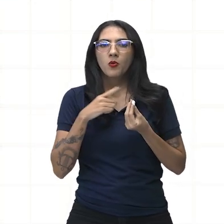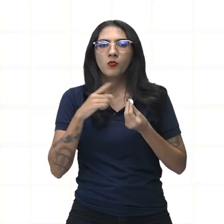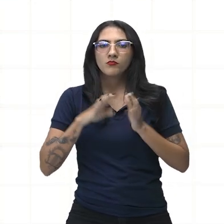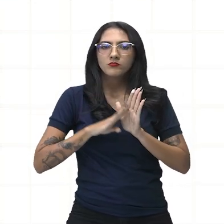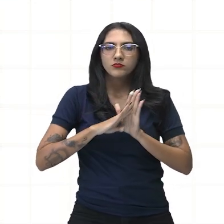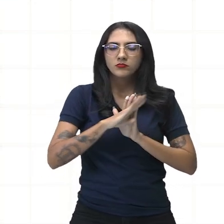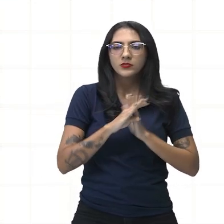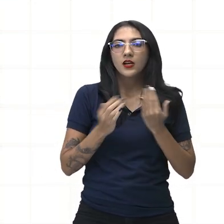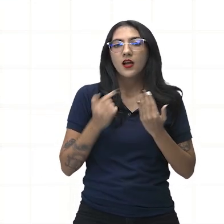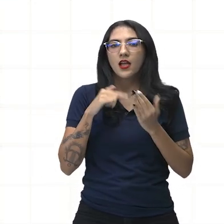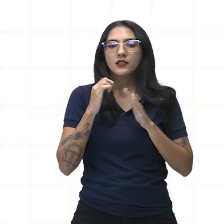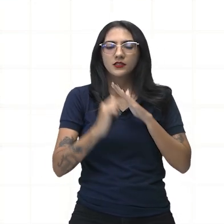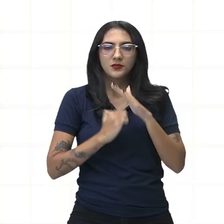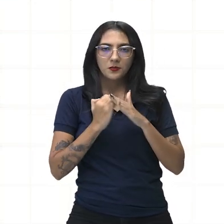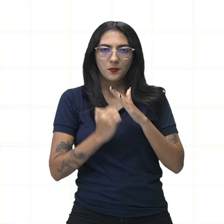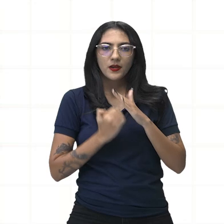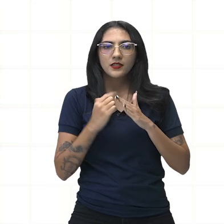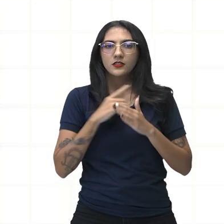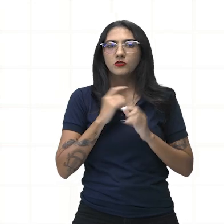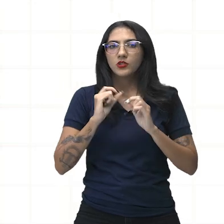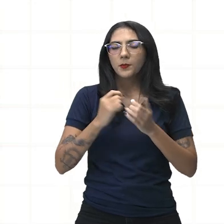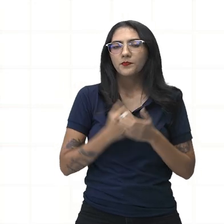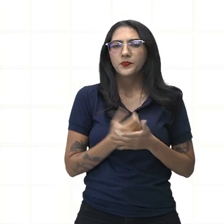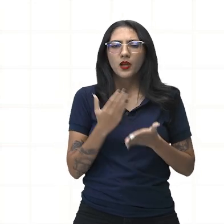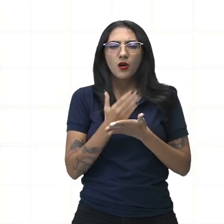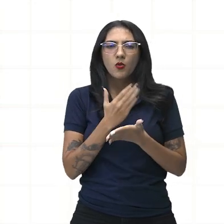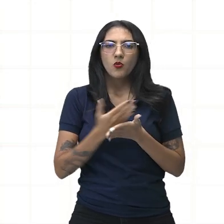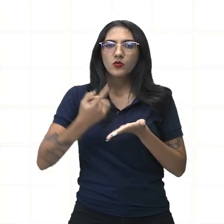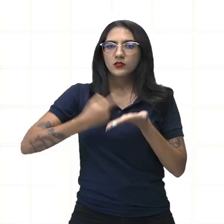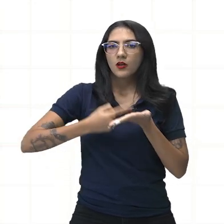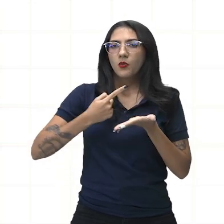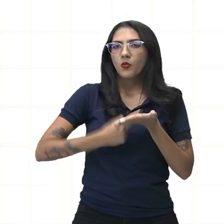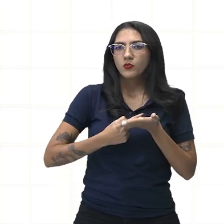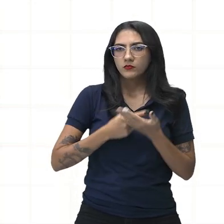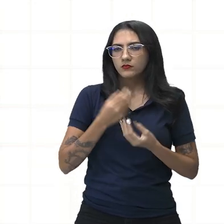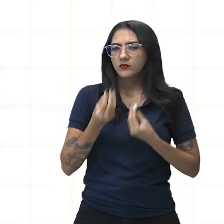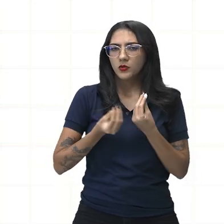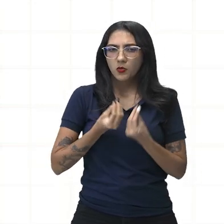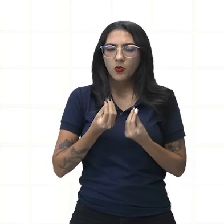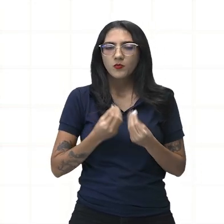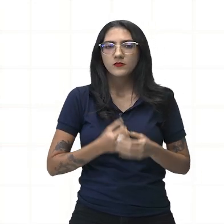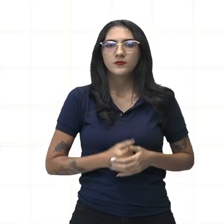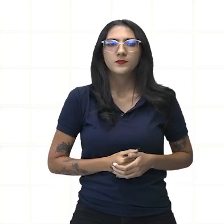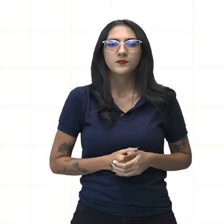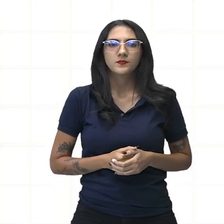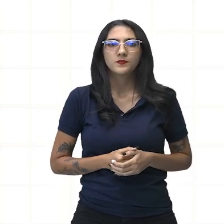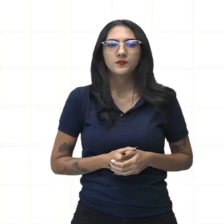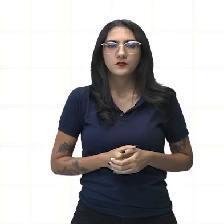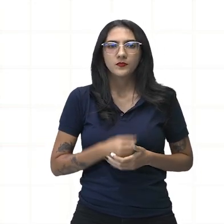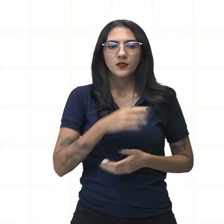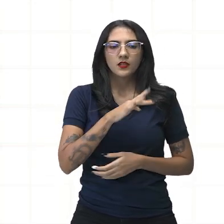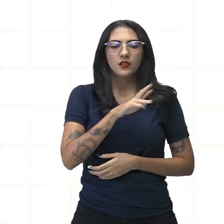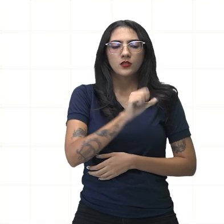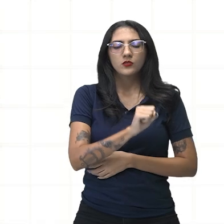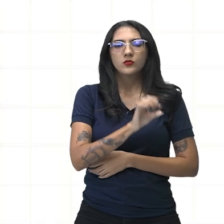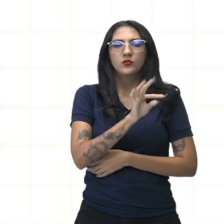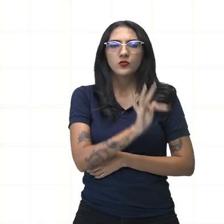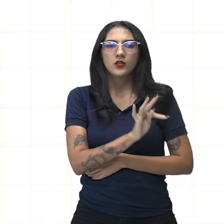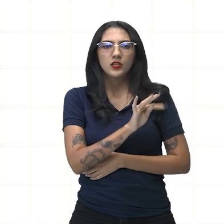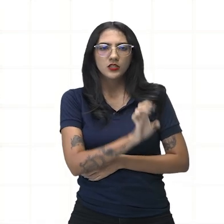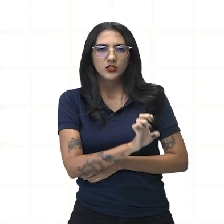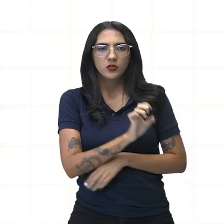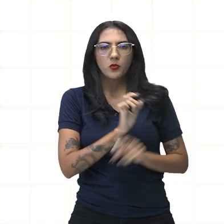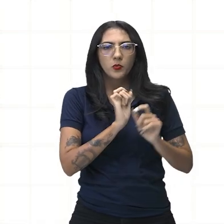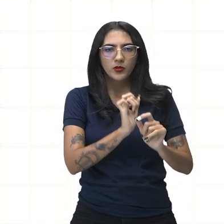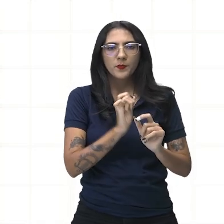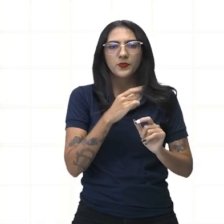empresas transnacionais normalmente fazem acordos. E esses acordos envolvem, tipo, o trust, que é quando a gente